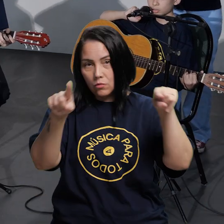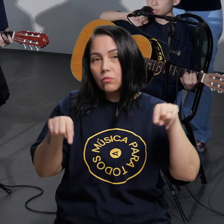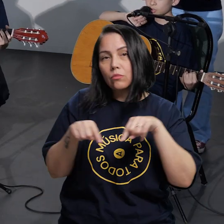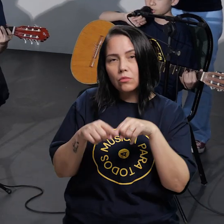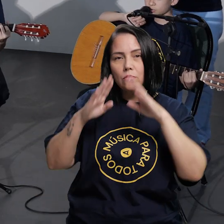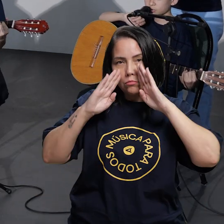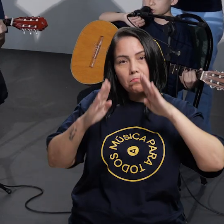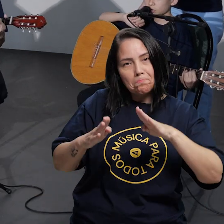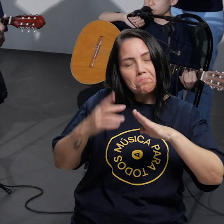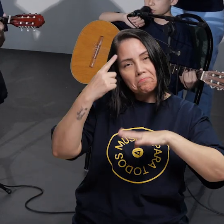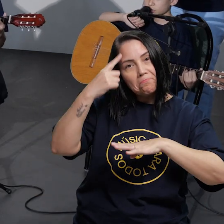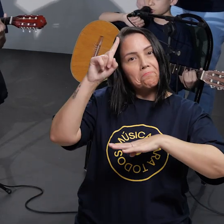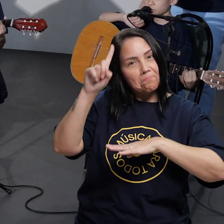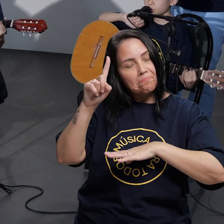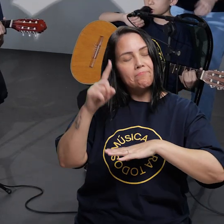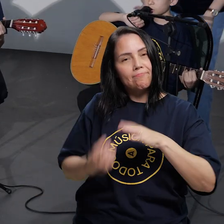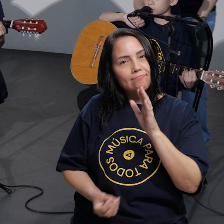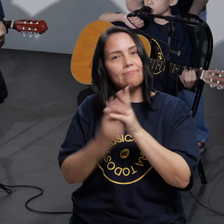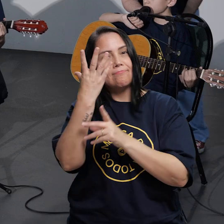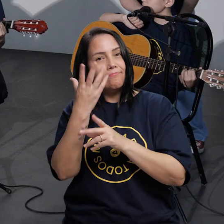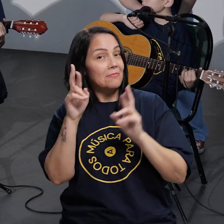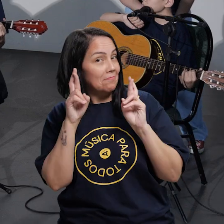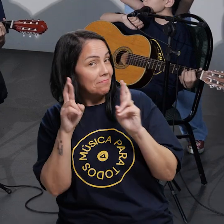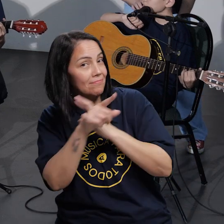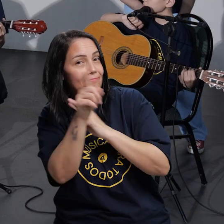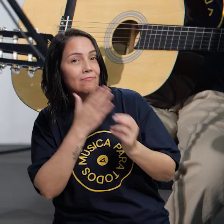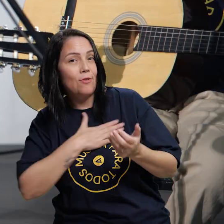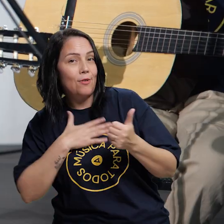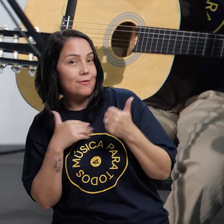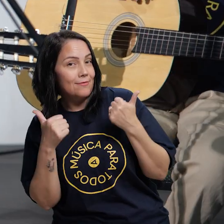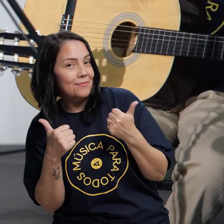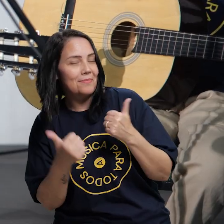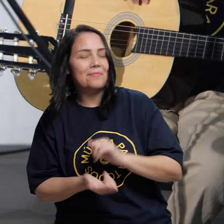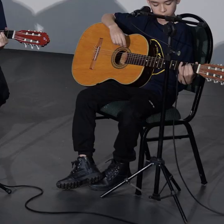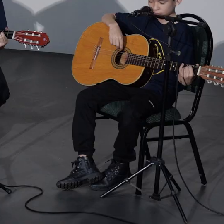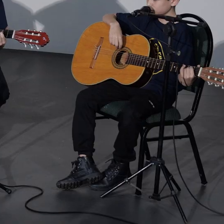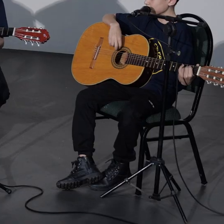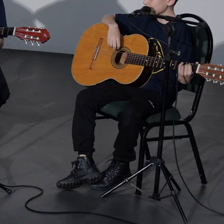a criatividade ali para funcionar. Espero que gostem, né? Um,